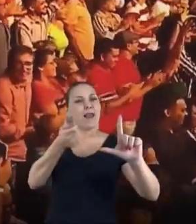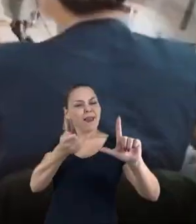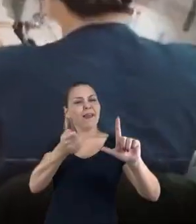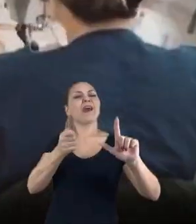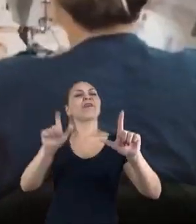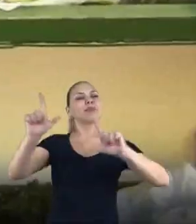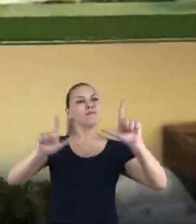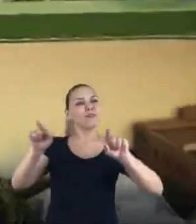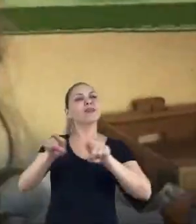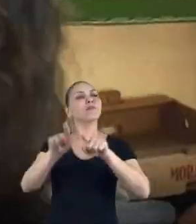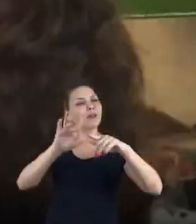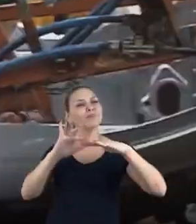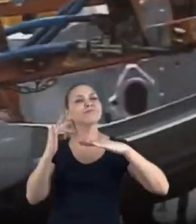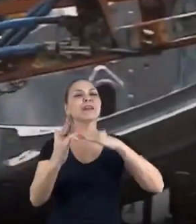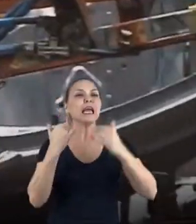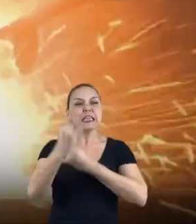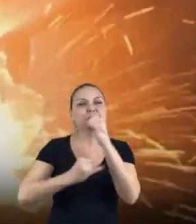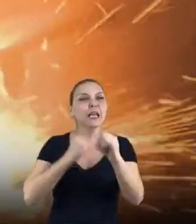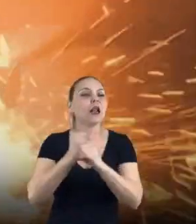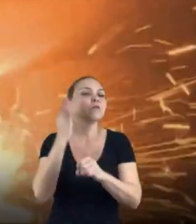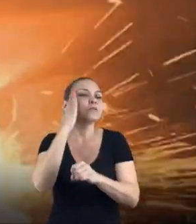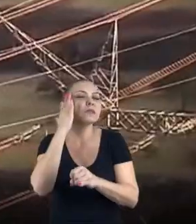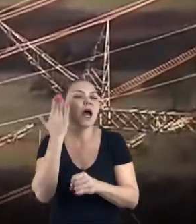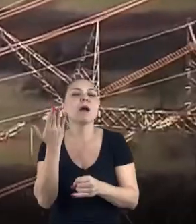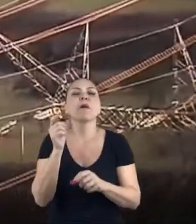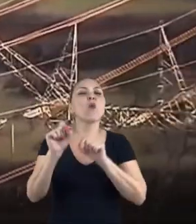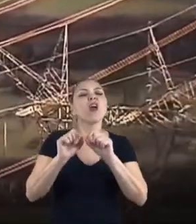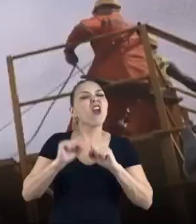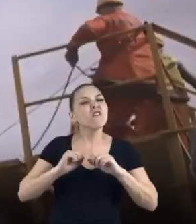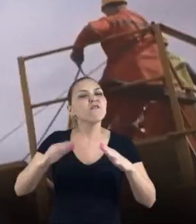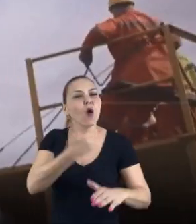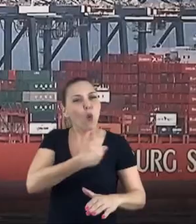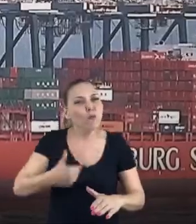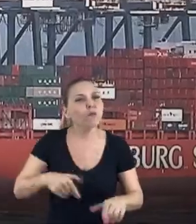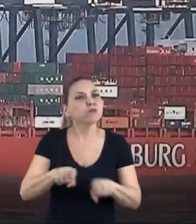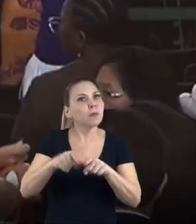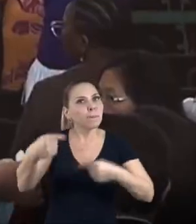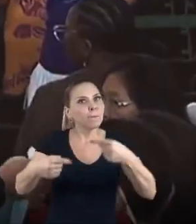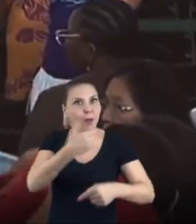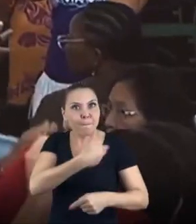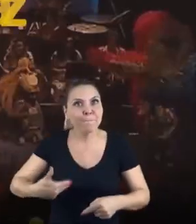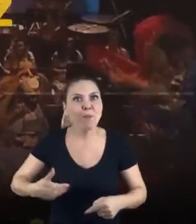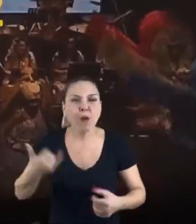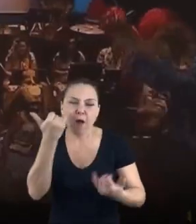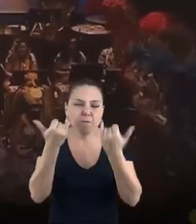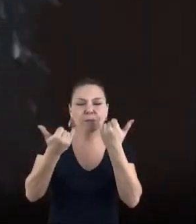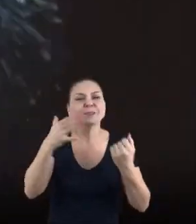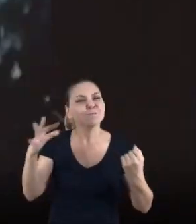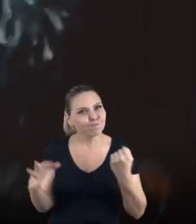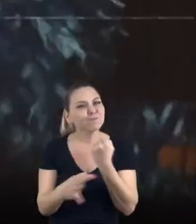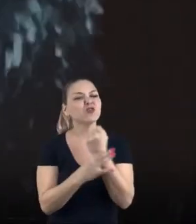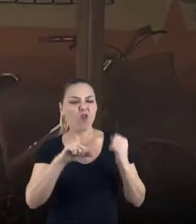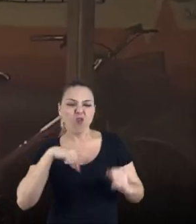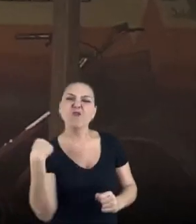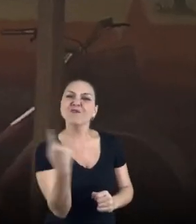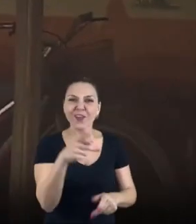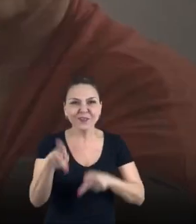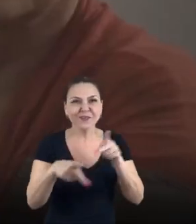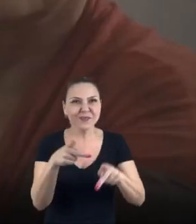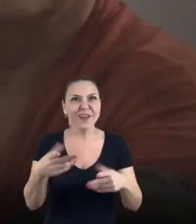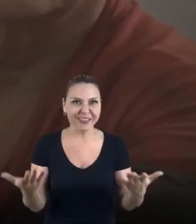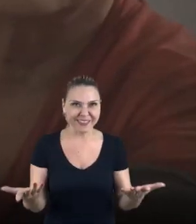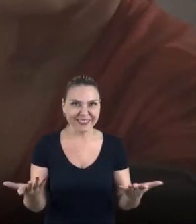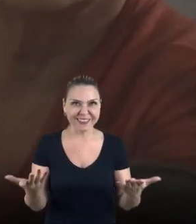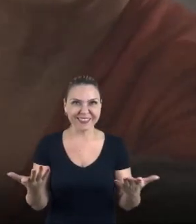Sintonize na TV e na internet e saiba sobre as ações de governo e políticas públicas. É a fonte de informação